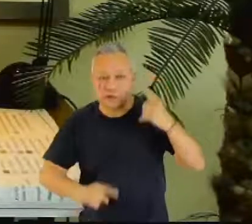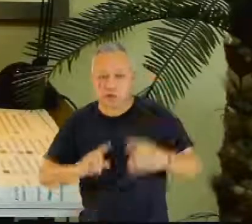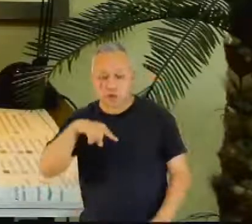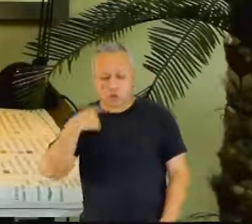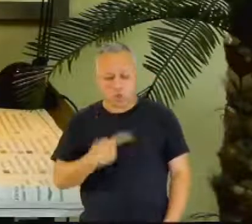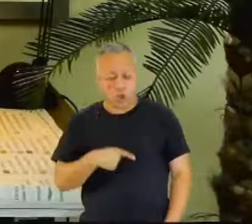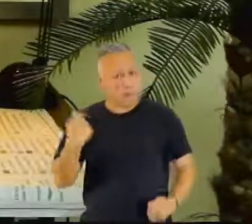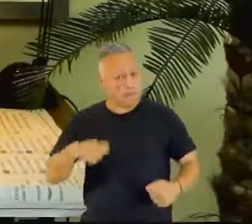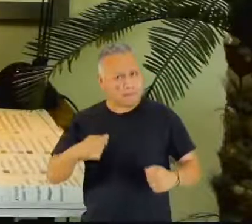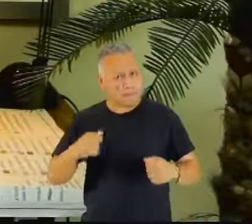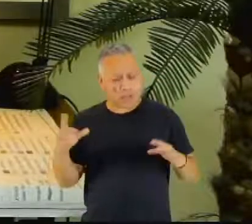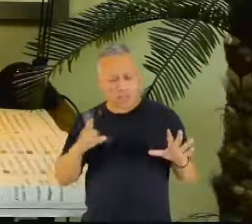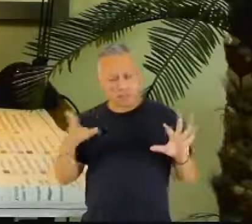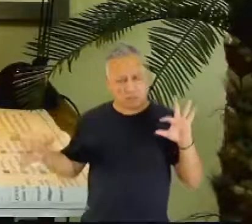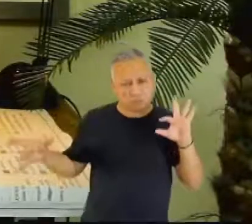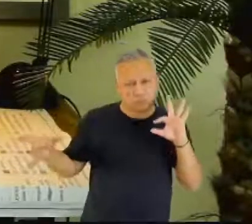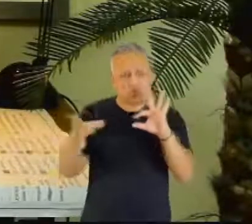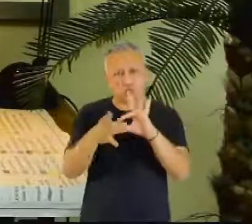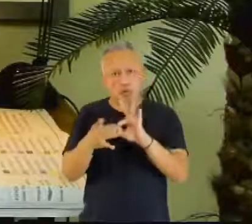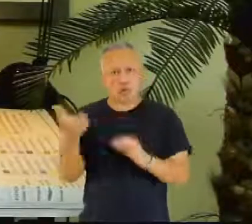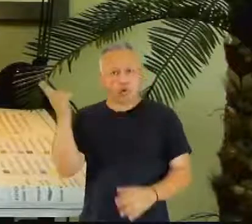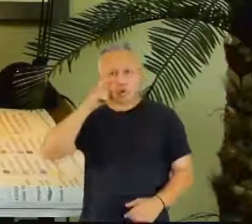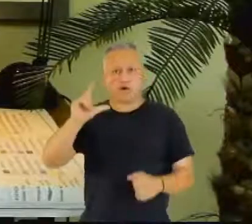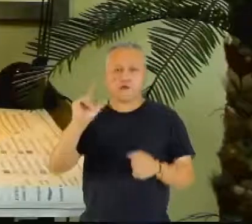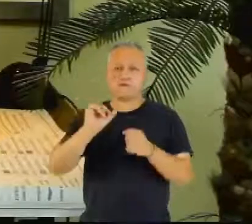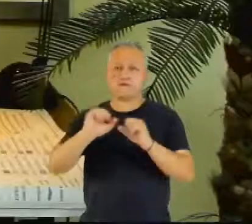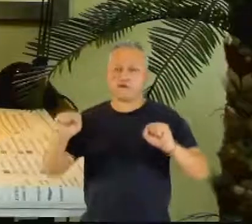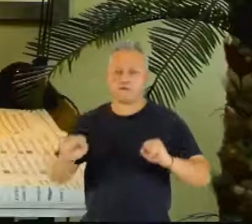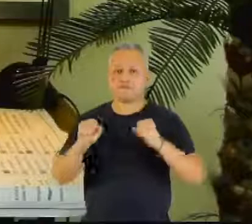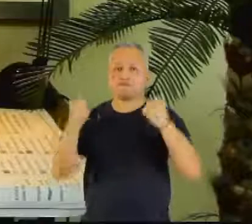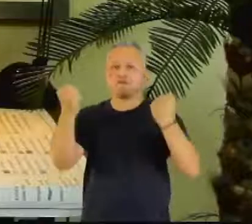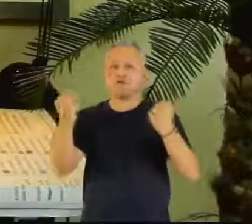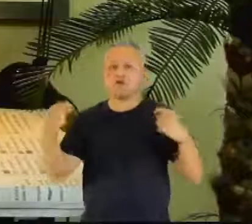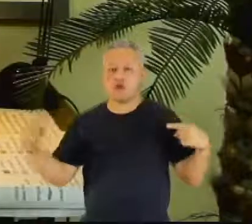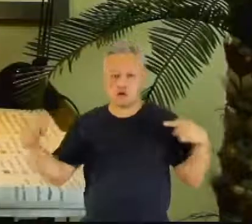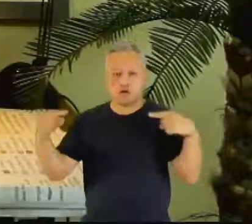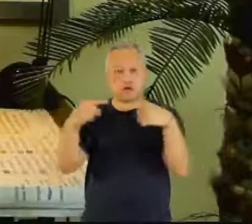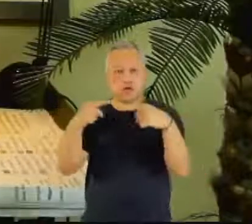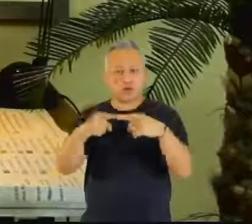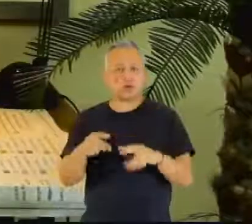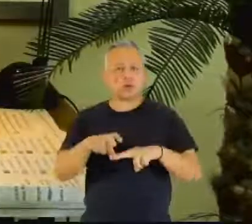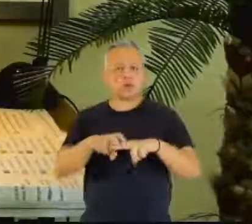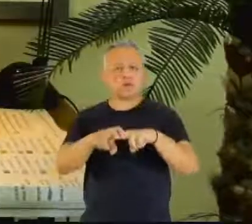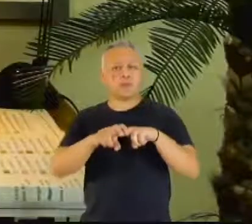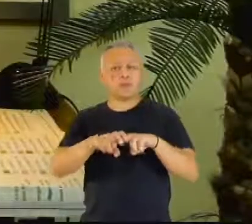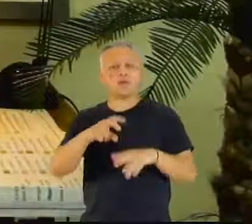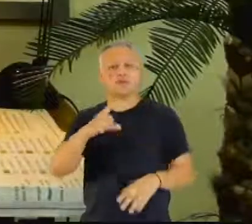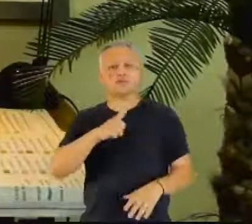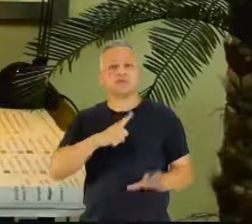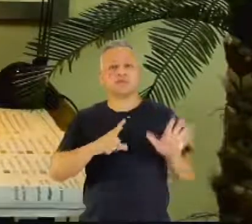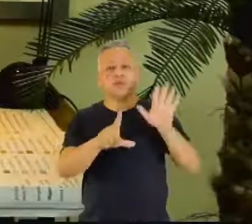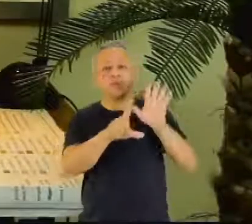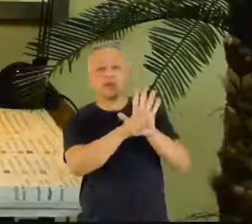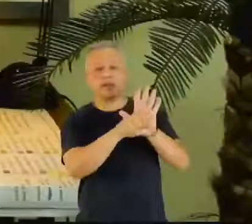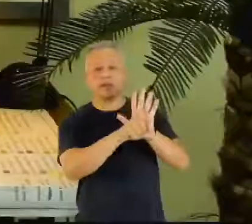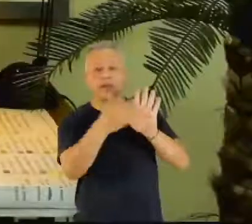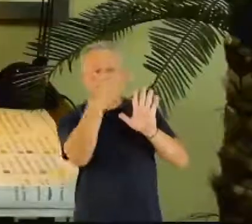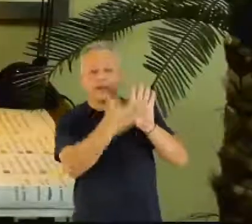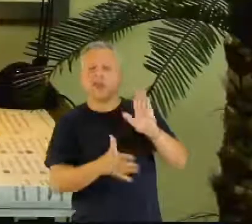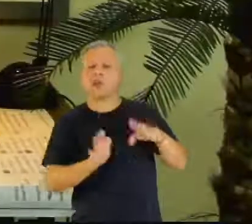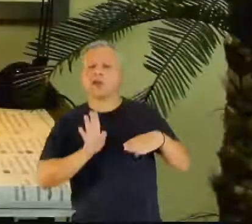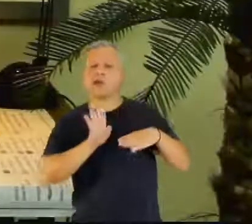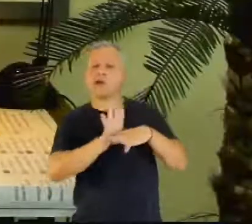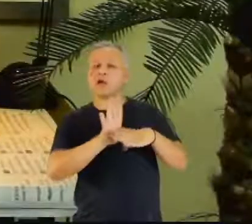Precisamos gerar essa conexão para gerar força e sinergia. Para isso, já existe uma lei que concede incentivos